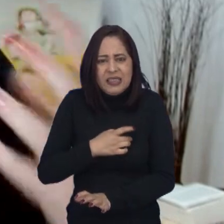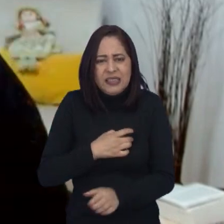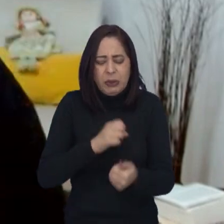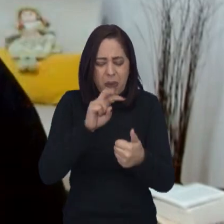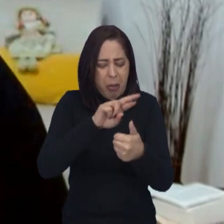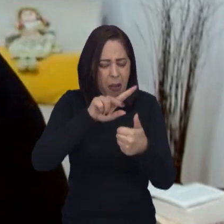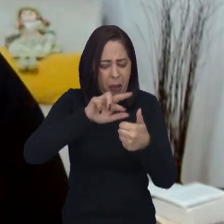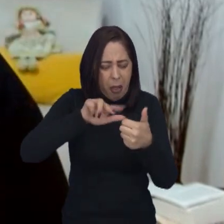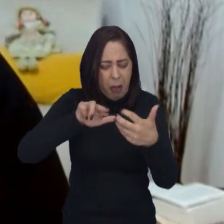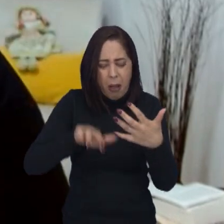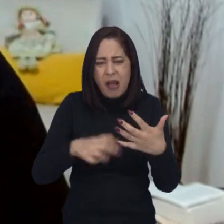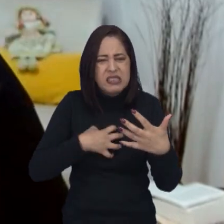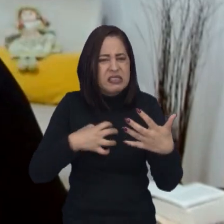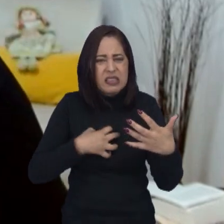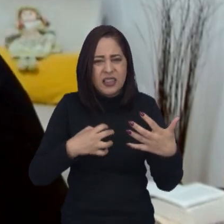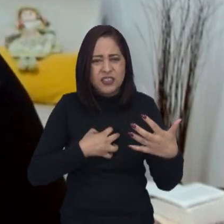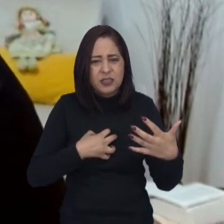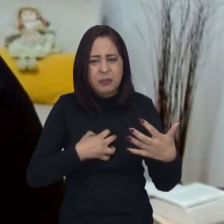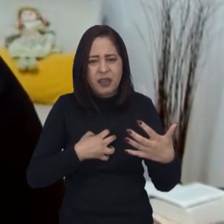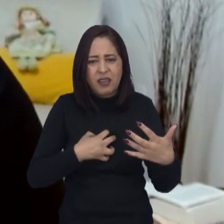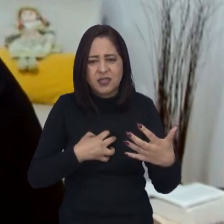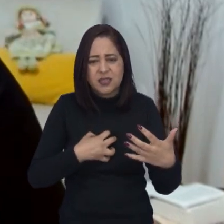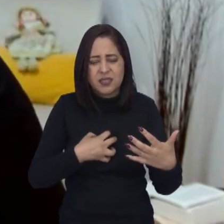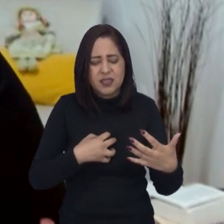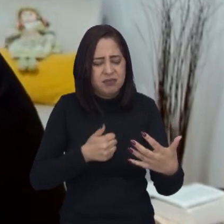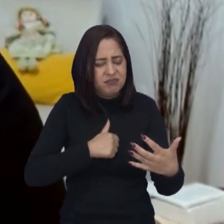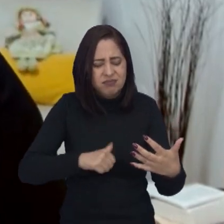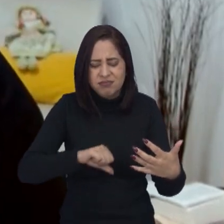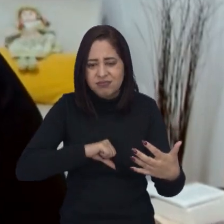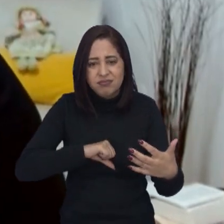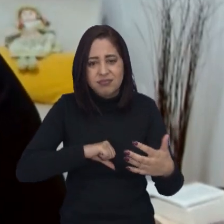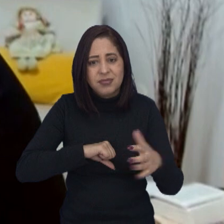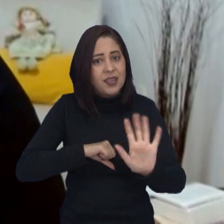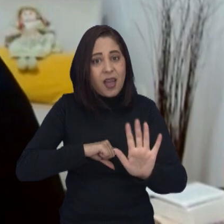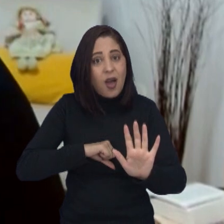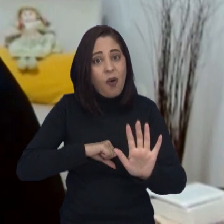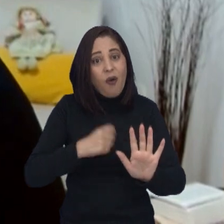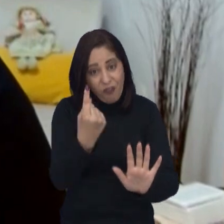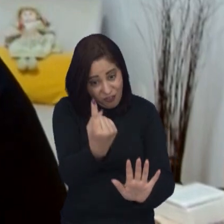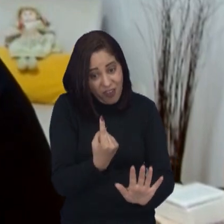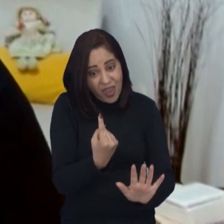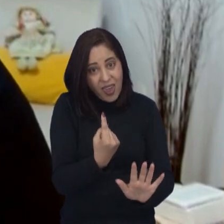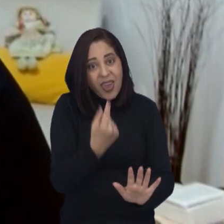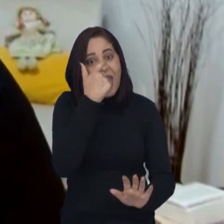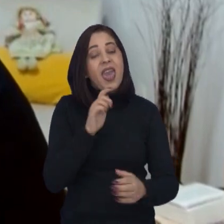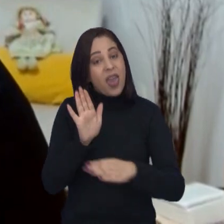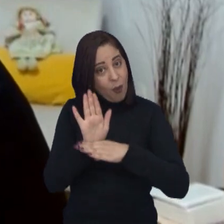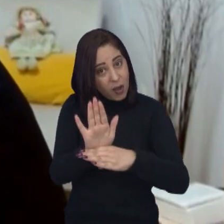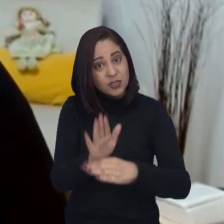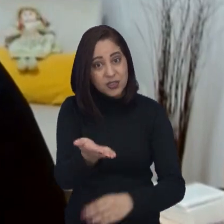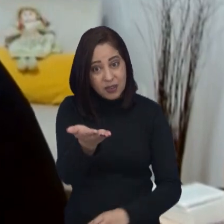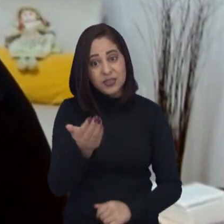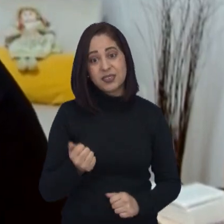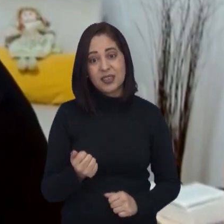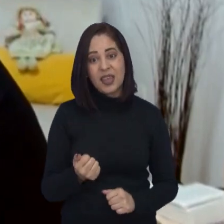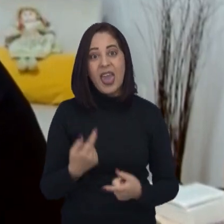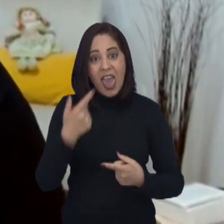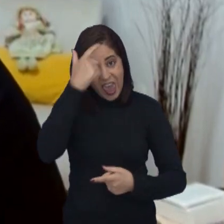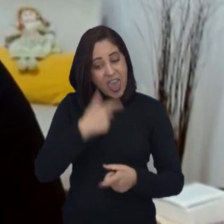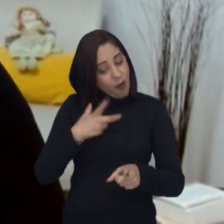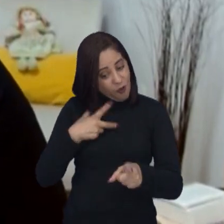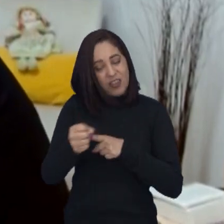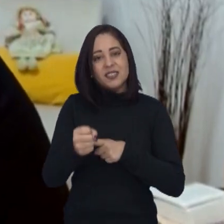várias questões para se trabalhar, venha junto, eu estou aqui, eu quero te ajudar. Porque se eu